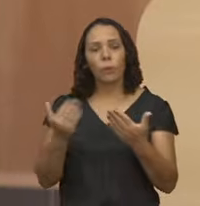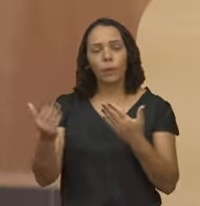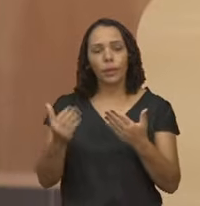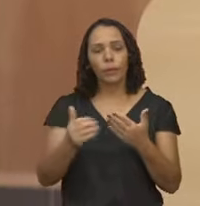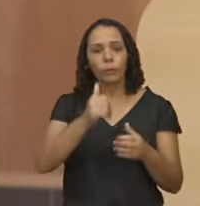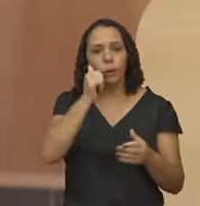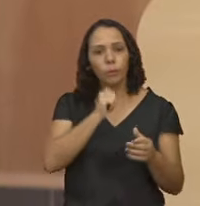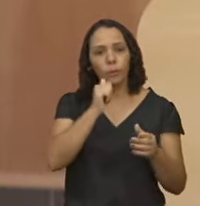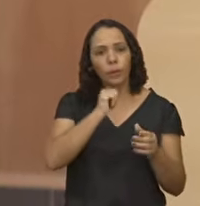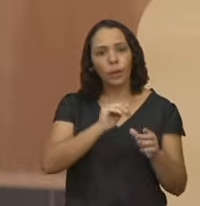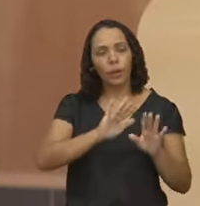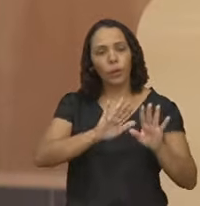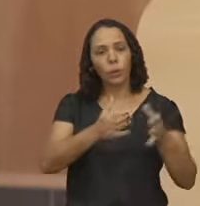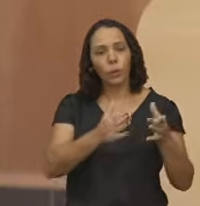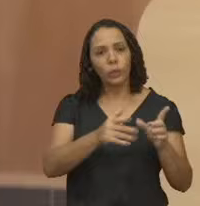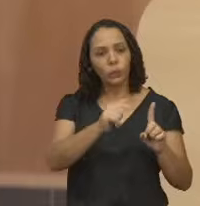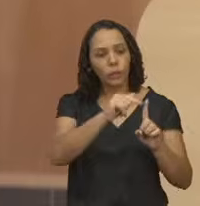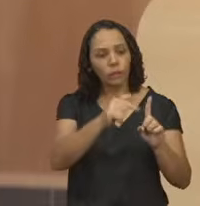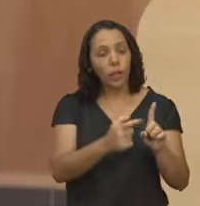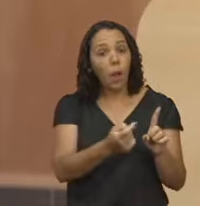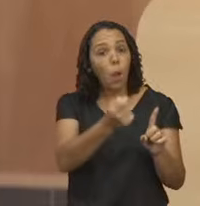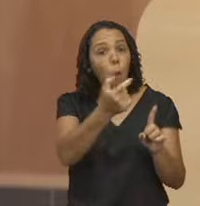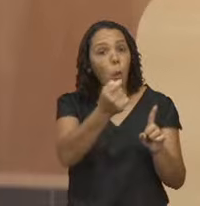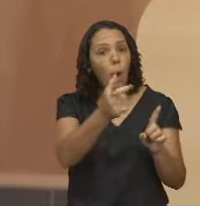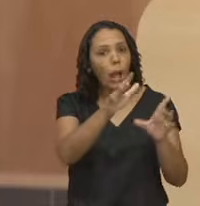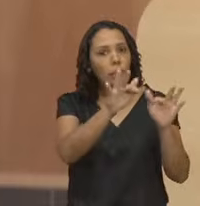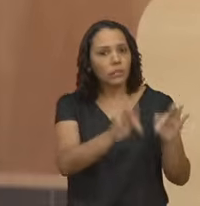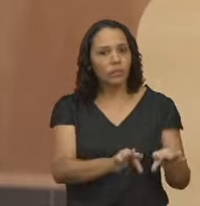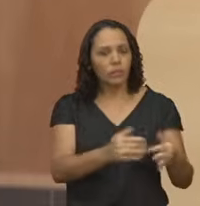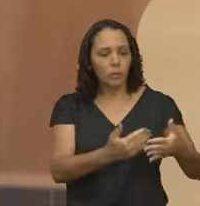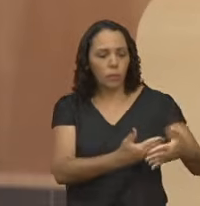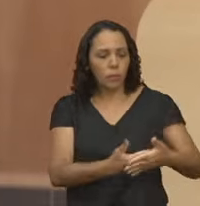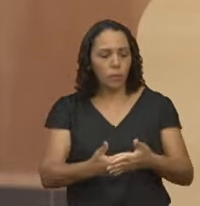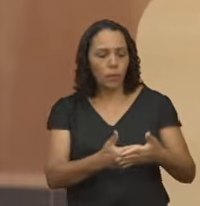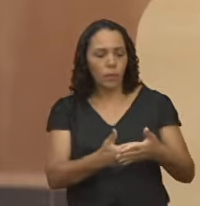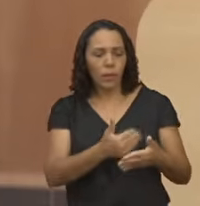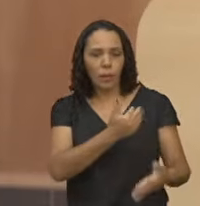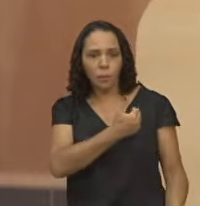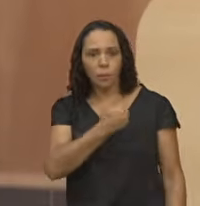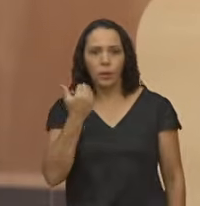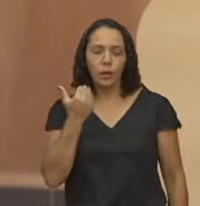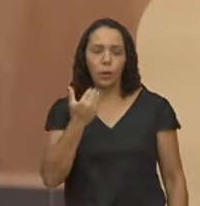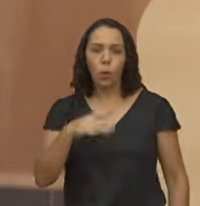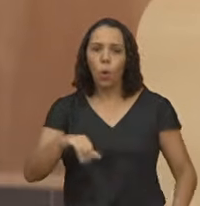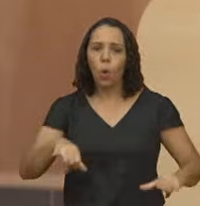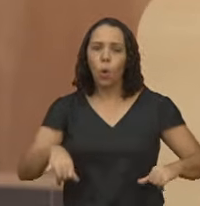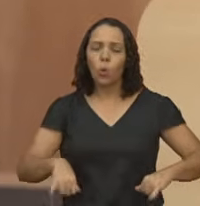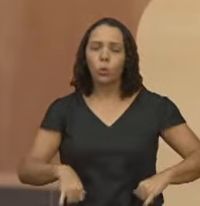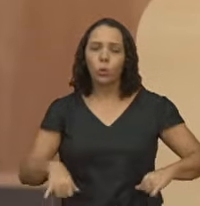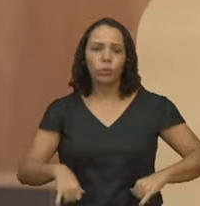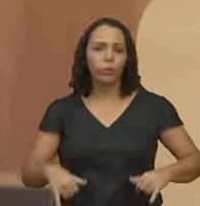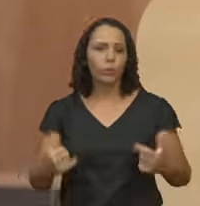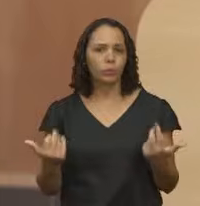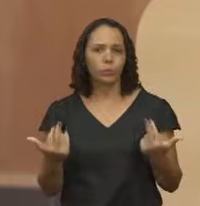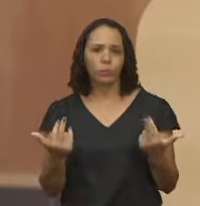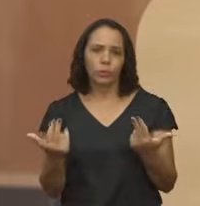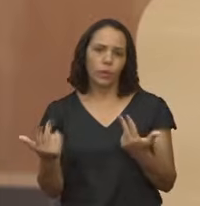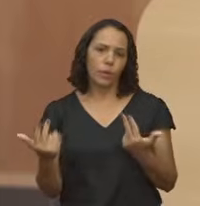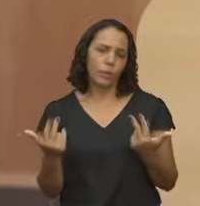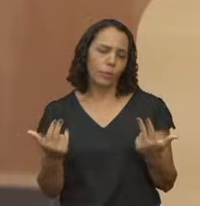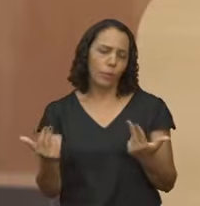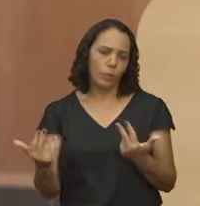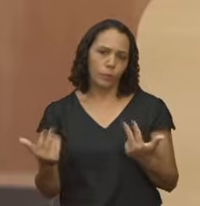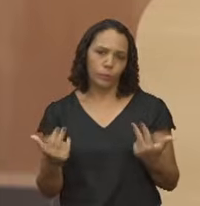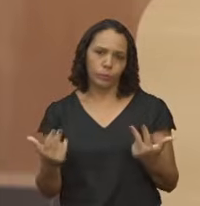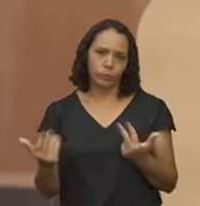diferente. Então, até na hora de medir isso, né, de medir estresse, ansiedade, depressão, não tem essa diferença. Porque o luto é